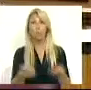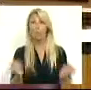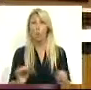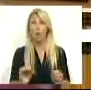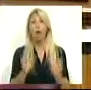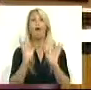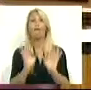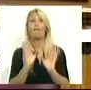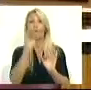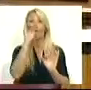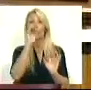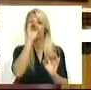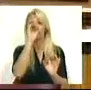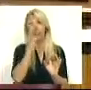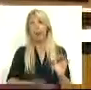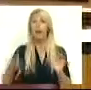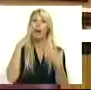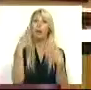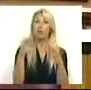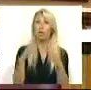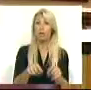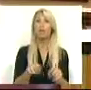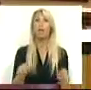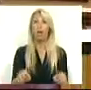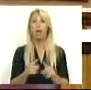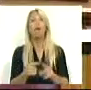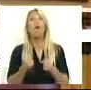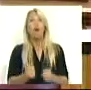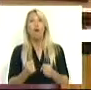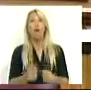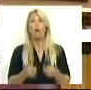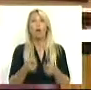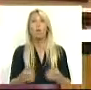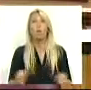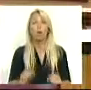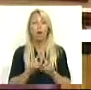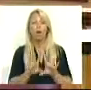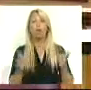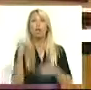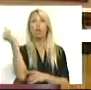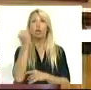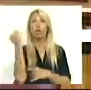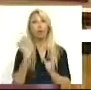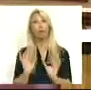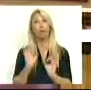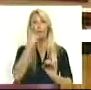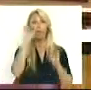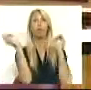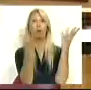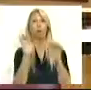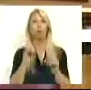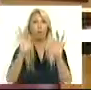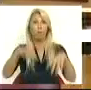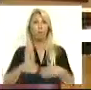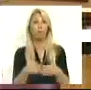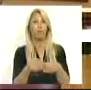natureza, as fortes restrições orçamentais do Instituto da Conservação da Natureza e das Florestas, bem como o fim da